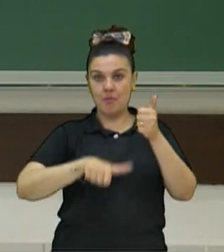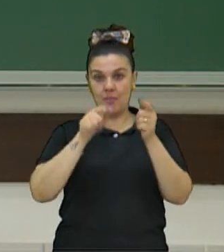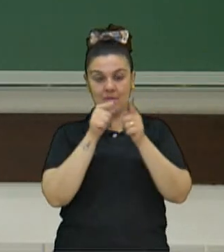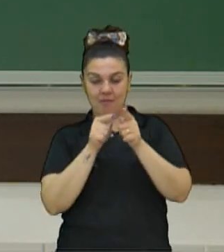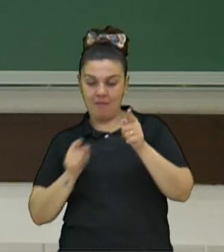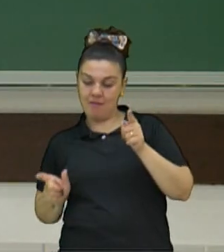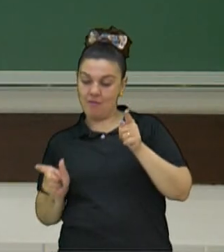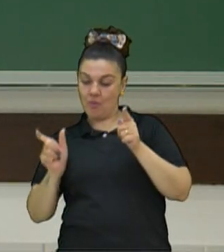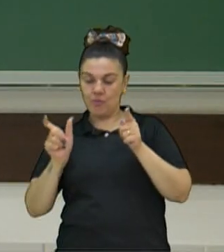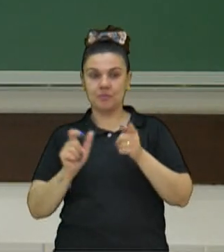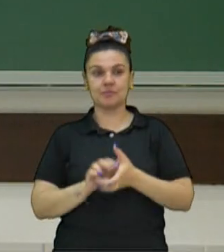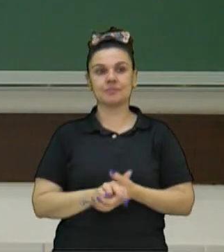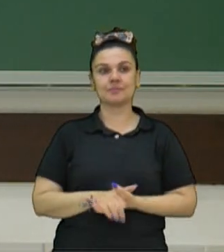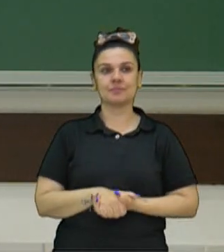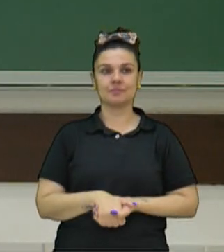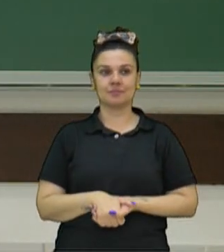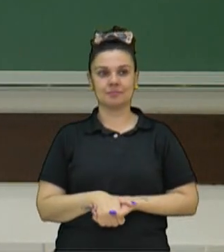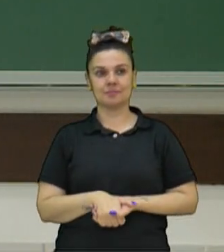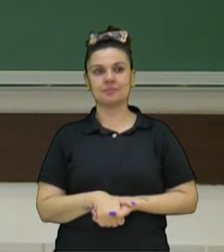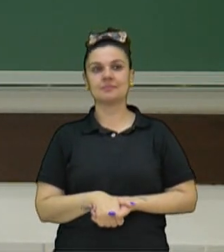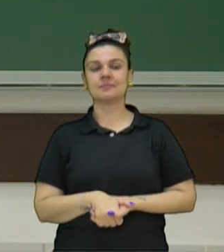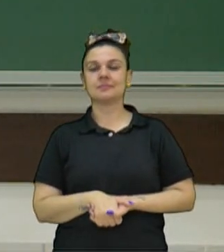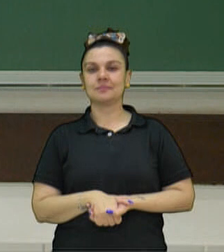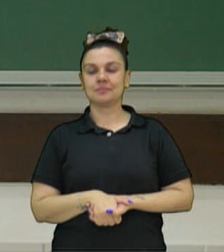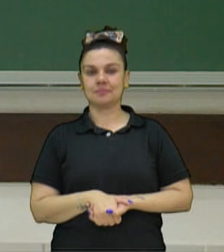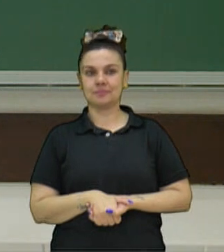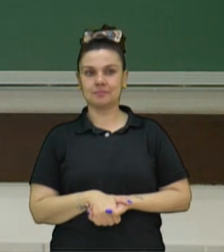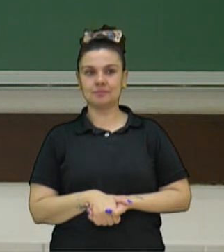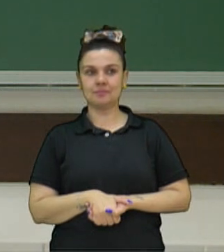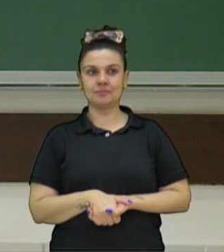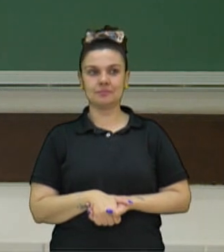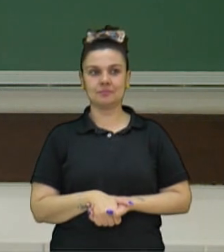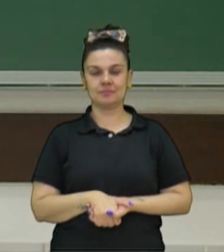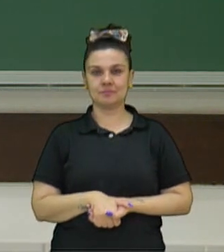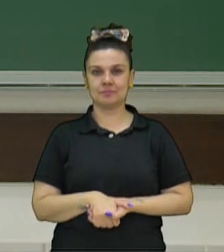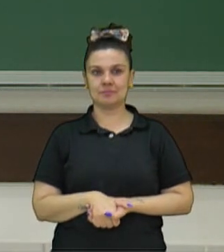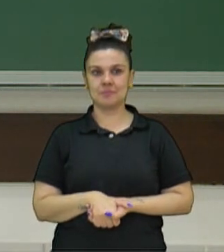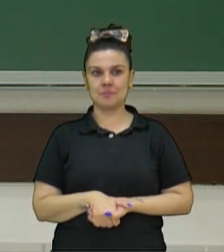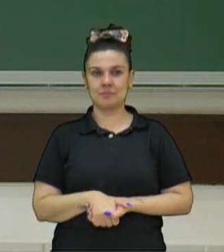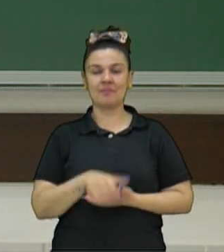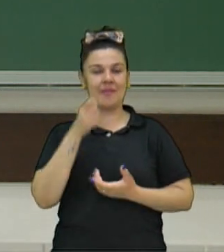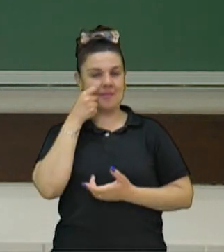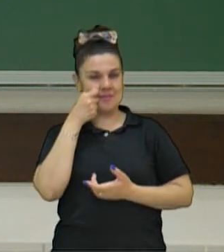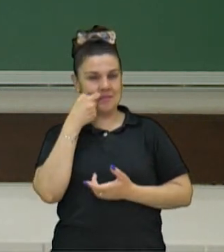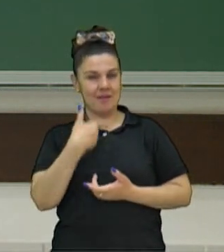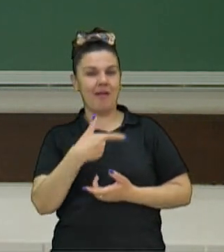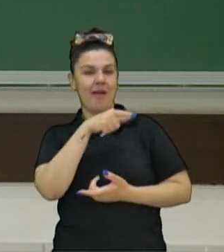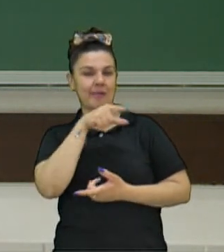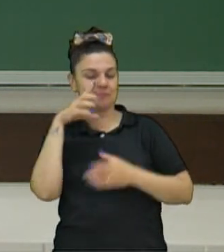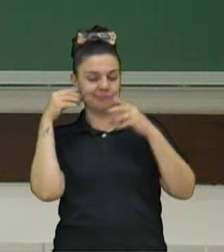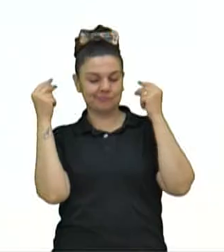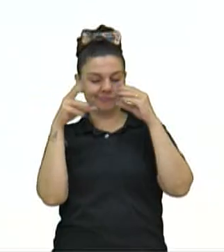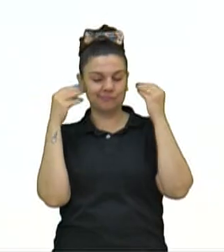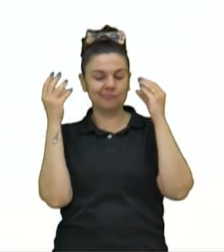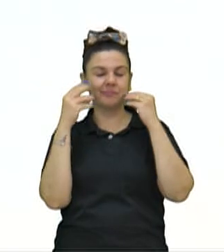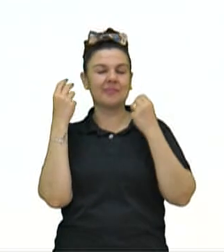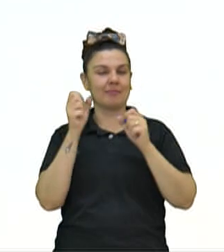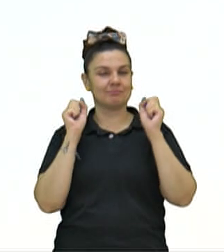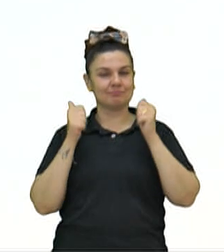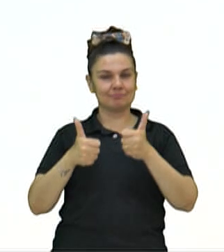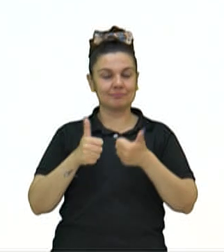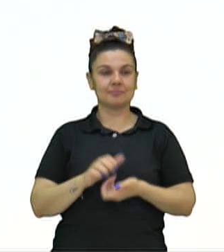é moleza. Piece of cake. Daí, vamos ler uma historinha do Garfield. Esse gatinho, ele é fantástico. Let's